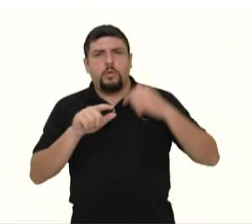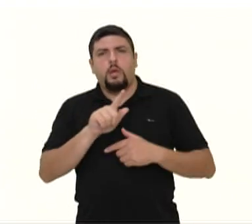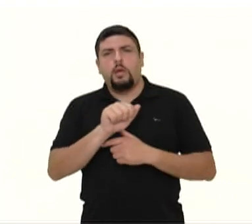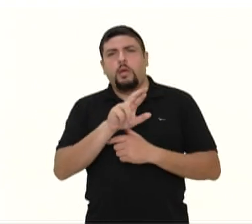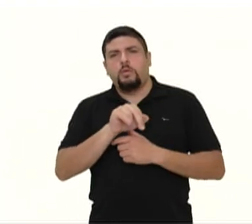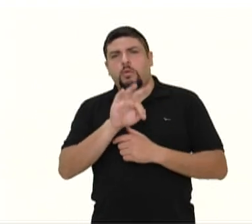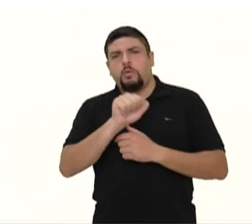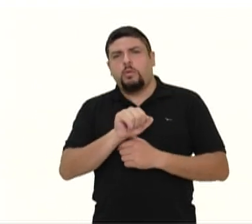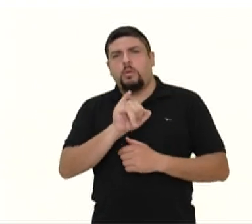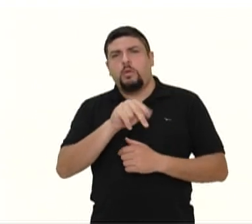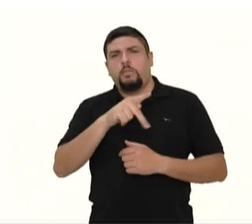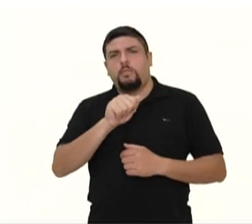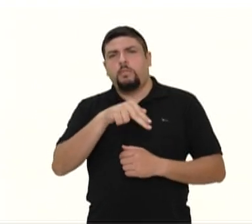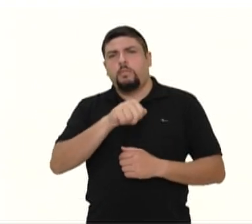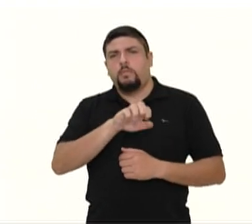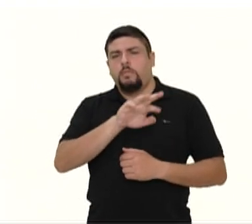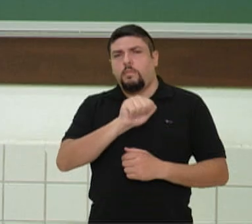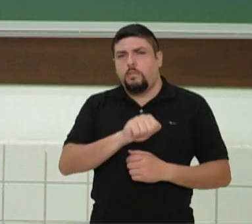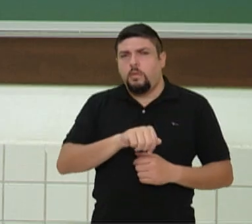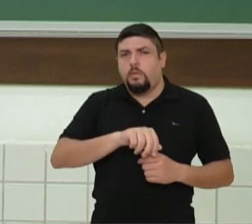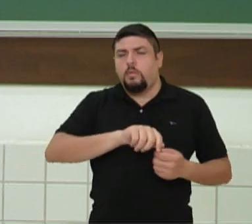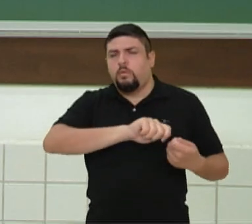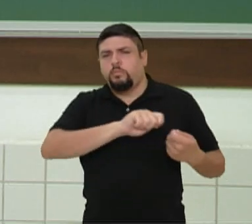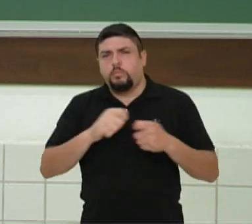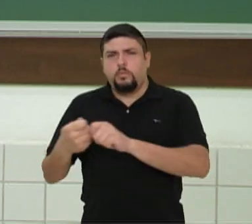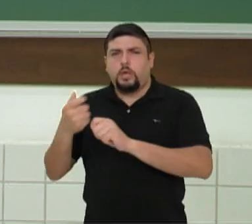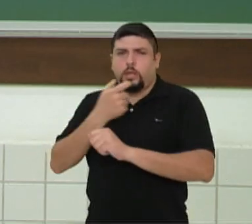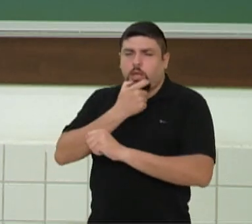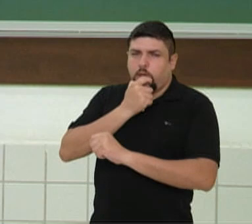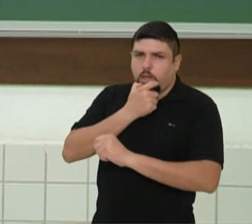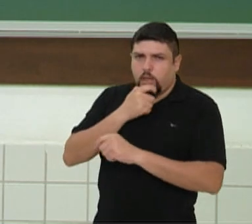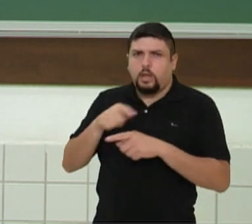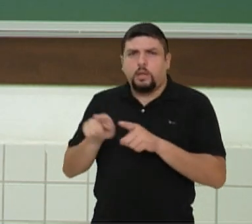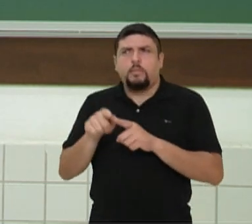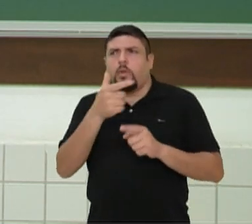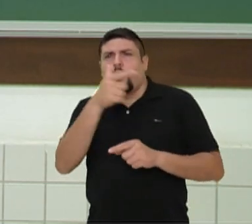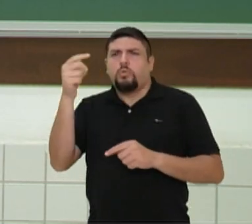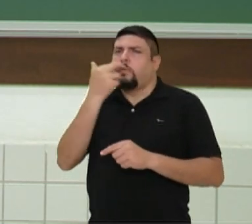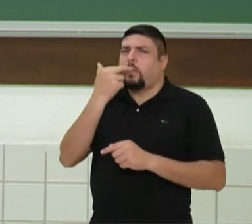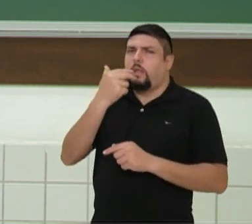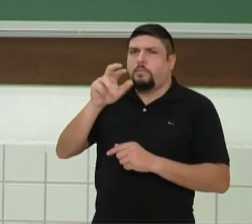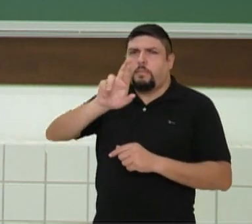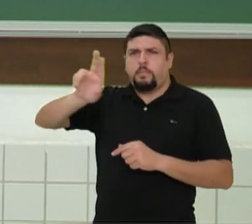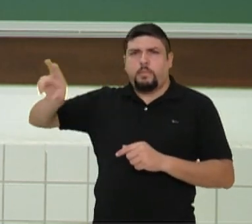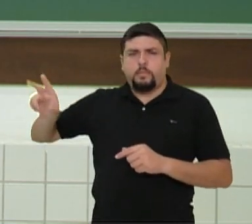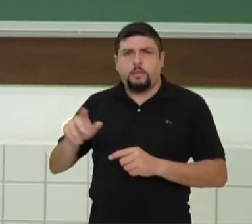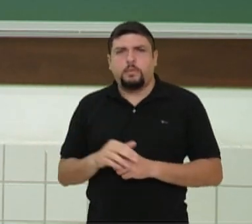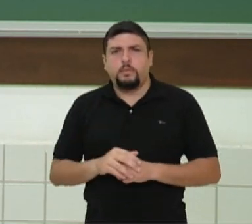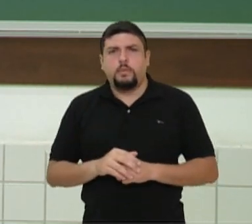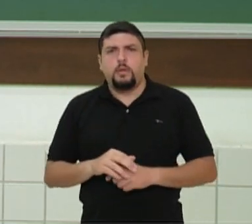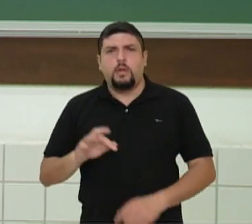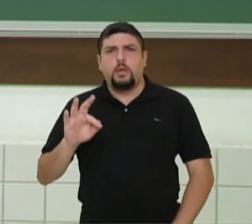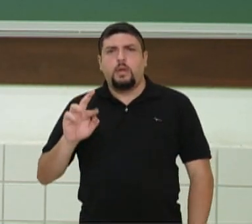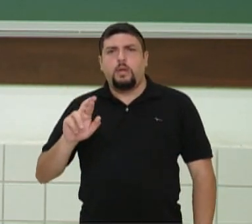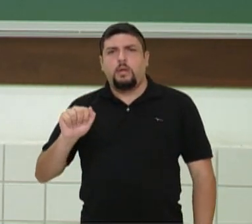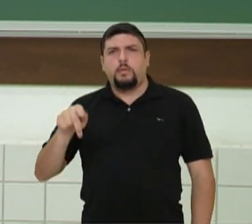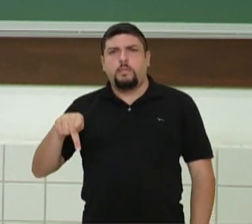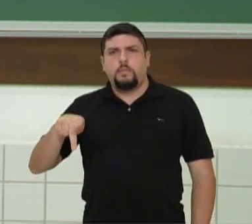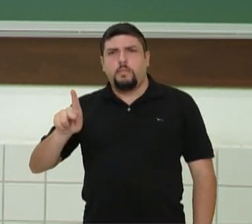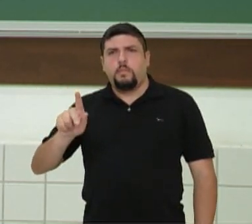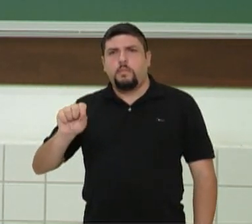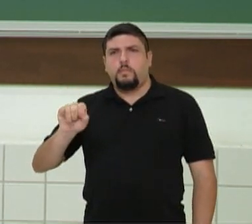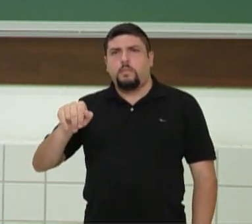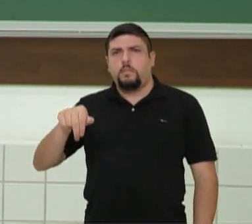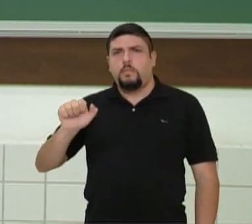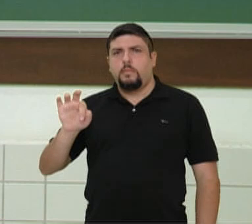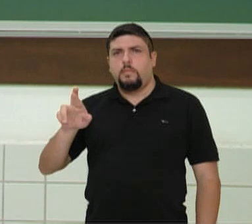cantada em português, teve versão em inglês e versão para muitas outras línguas mundo afora. Frank Sinatra era uma voz reconhecida já no